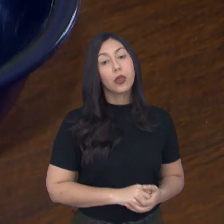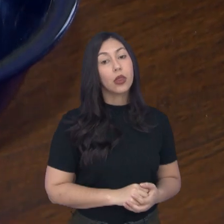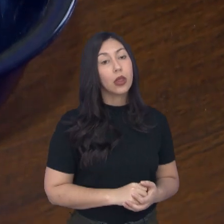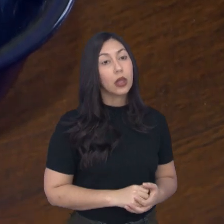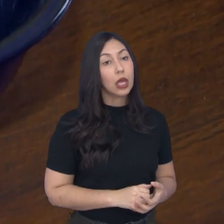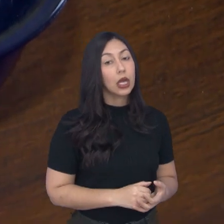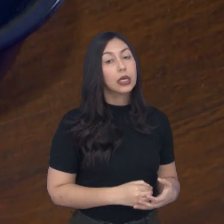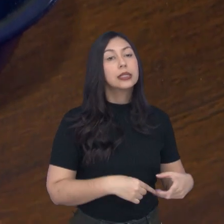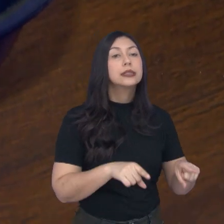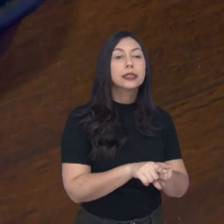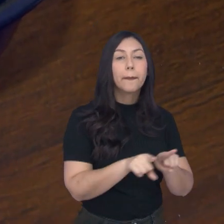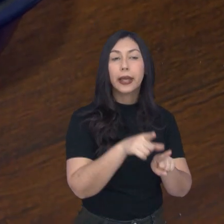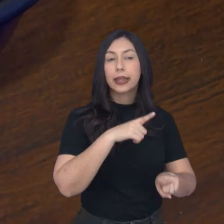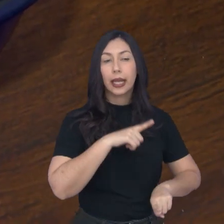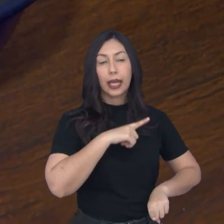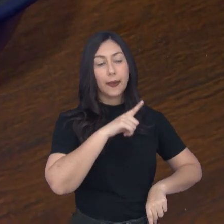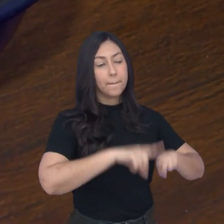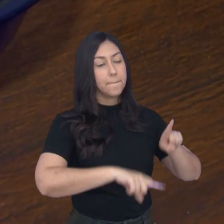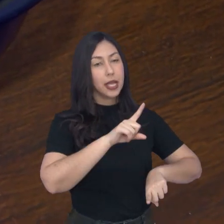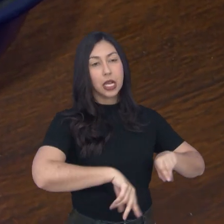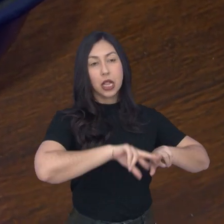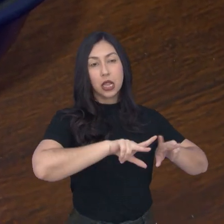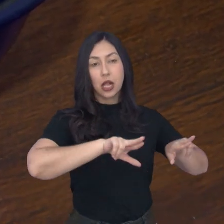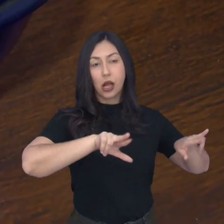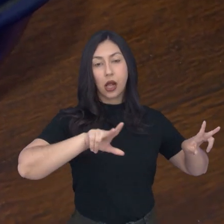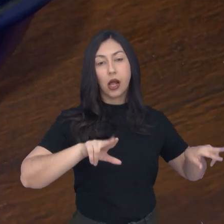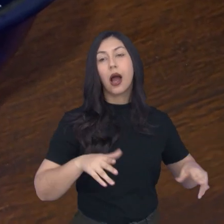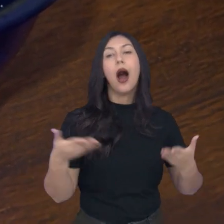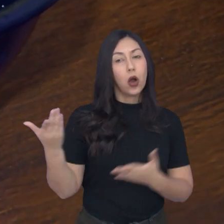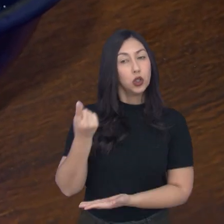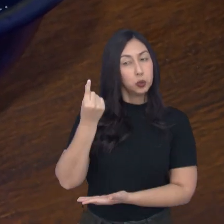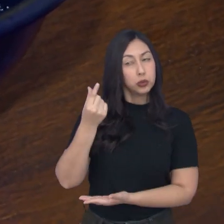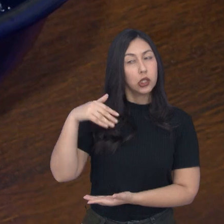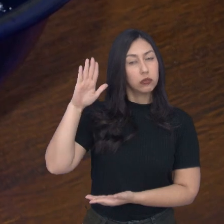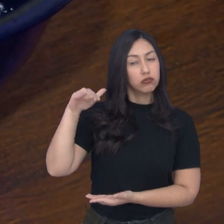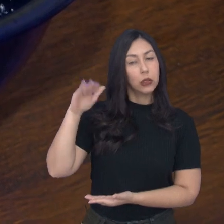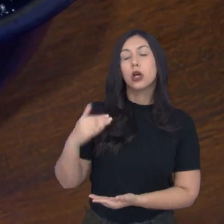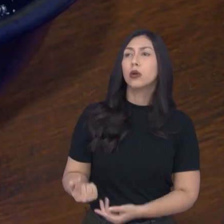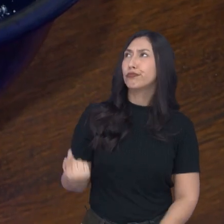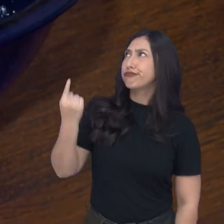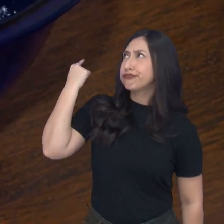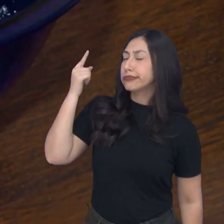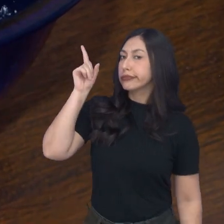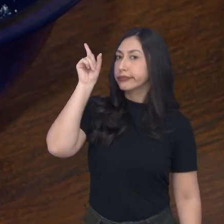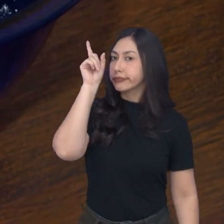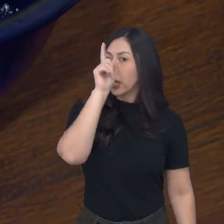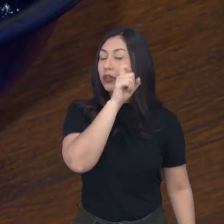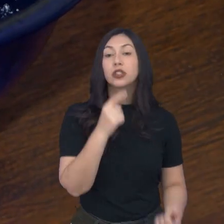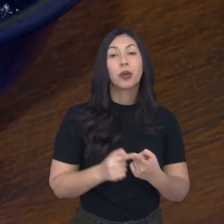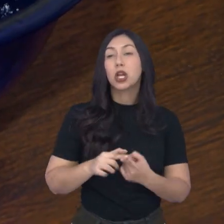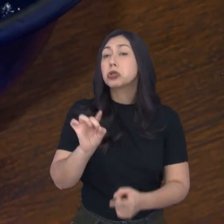Como tem uma variedade maior no cresceu mercado, bastante. Aí tá melhor. No começo era mais difícil, né? Porque só